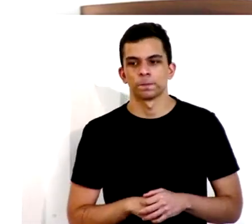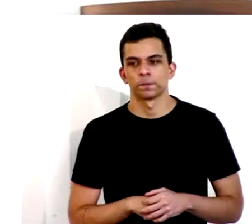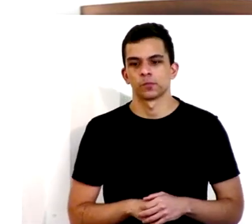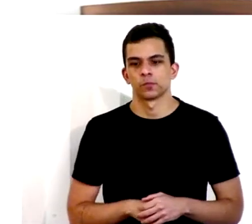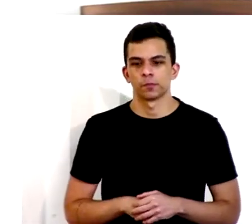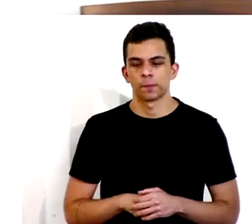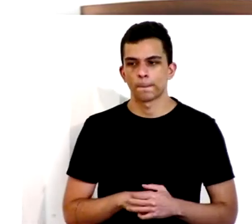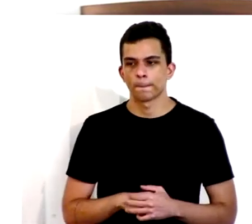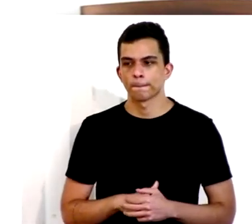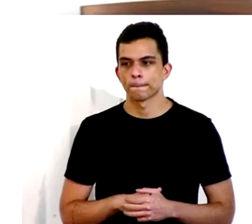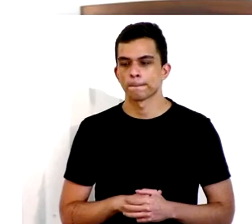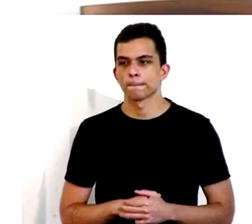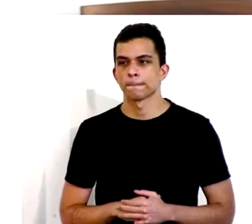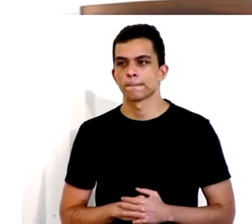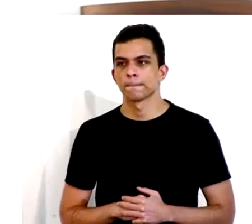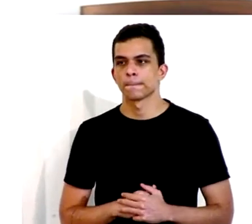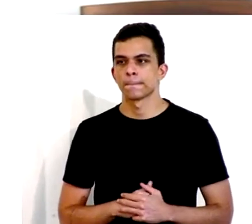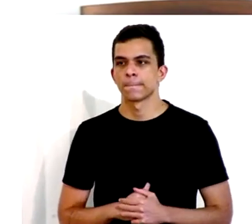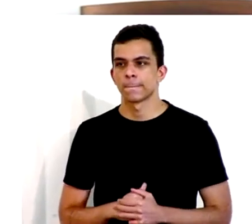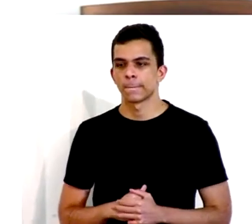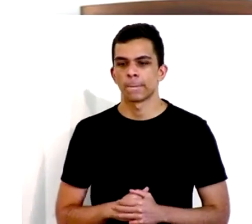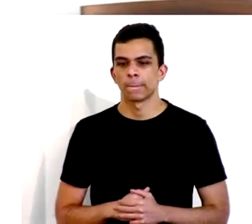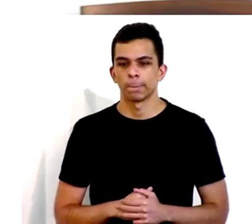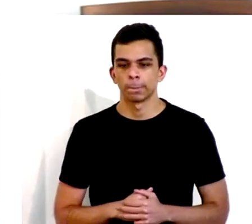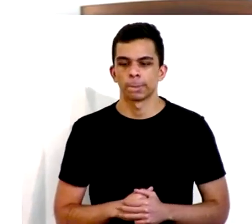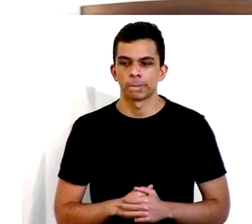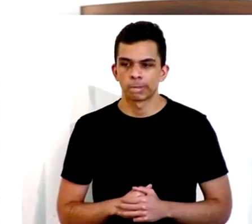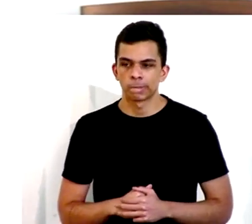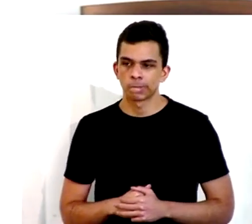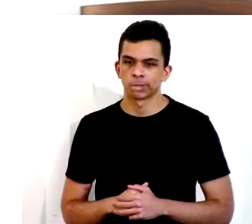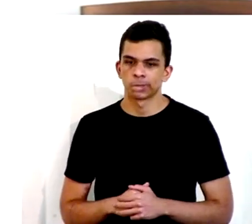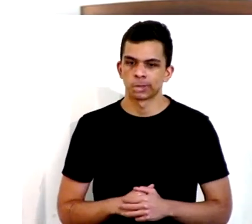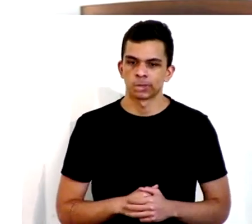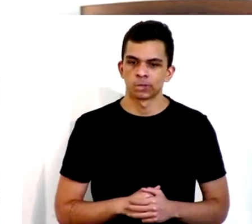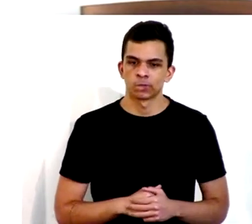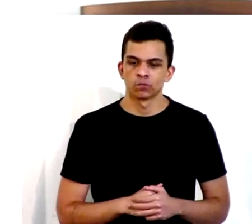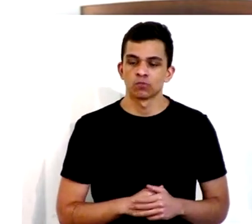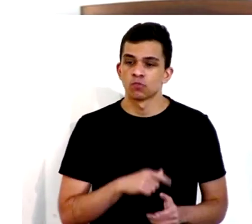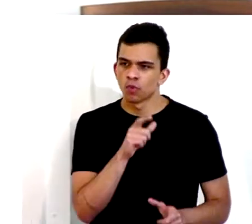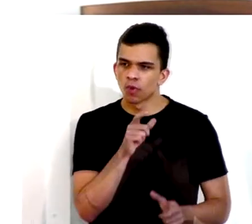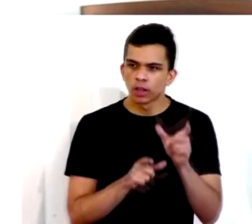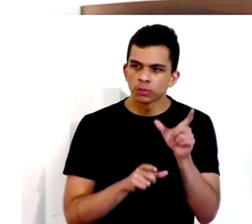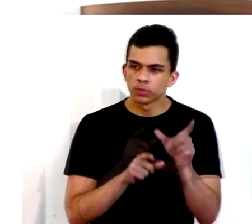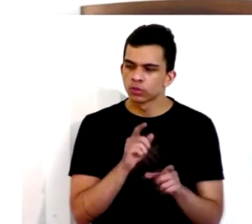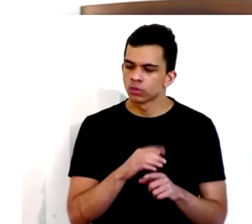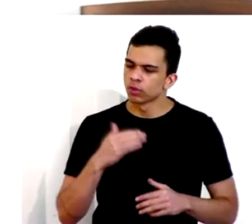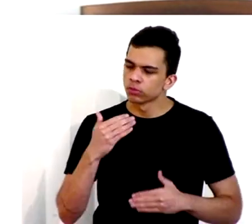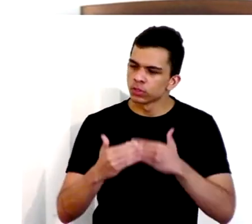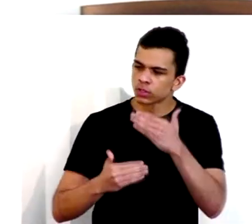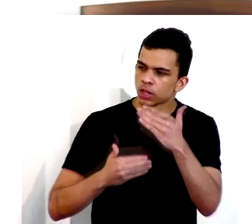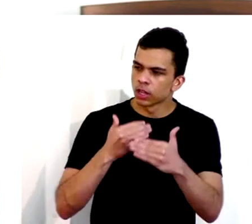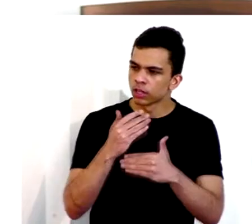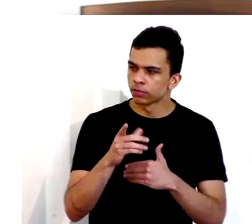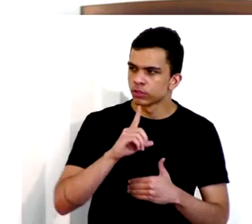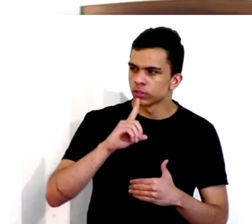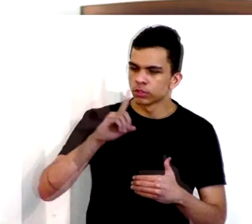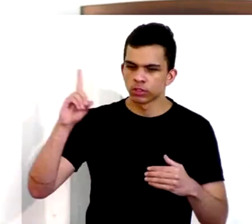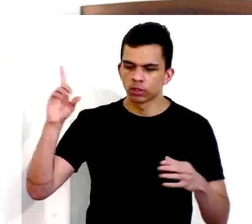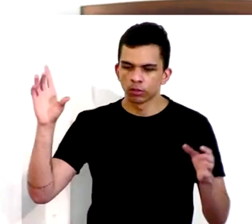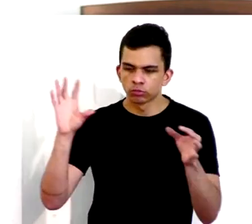elas a se aproximarem cada vez mais desse Deus que nos chamou para imitá-lo em todas as